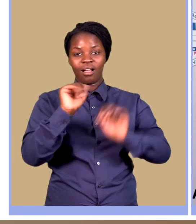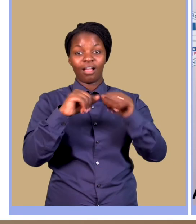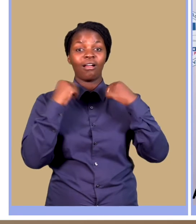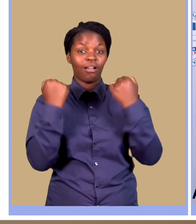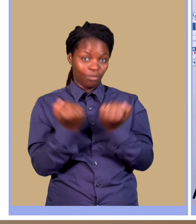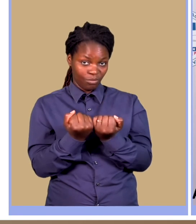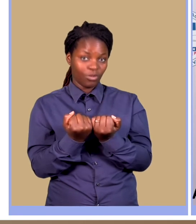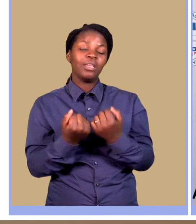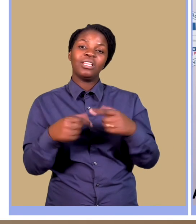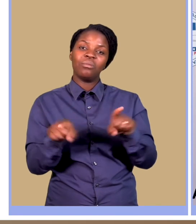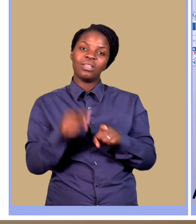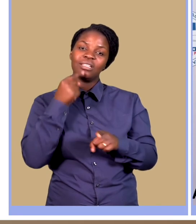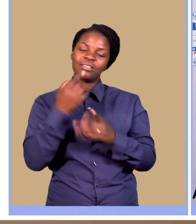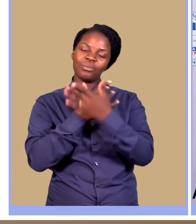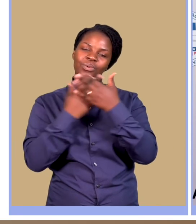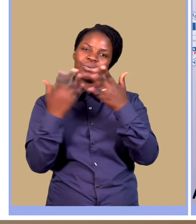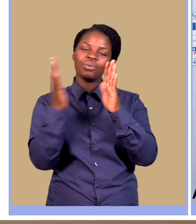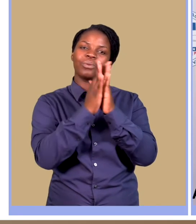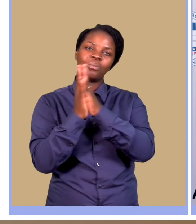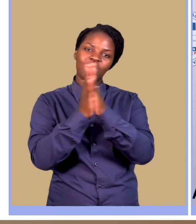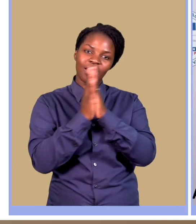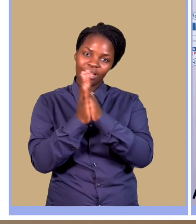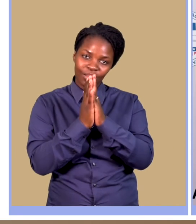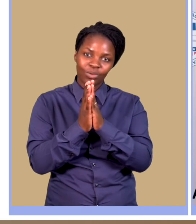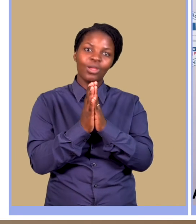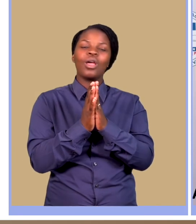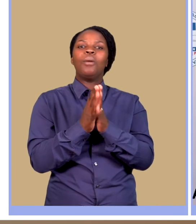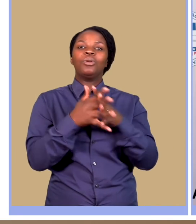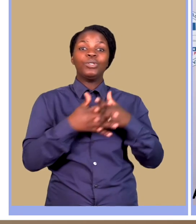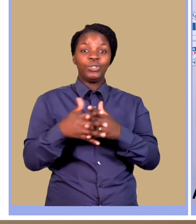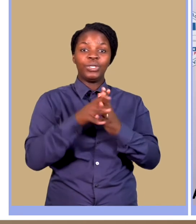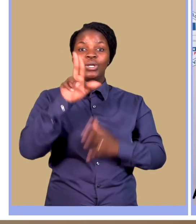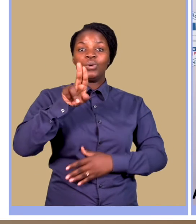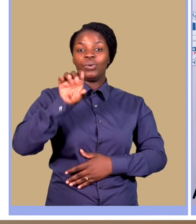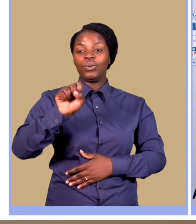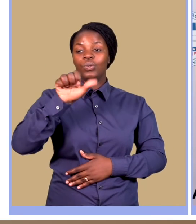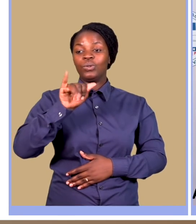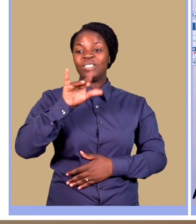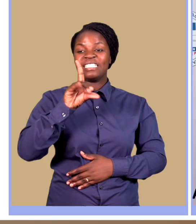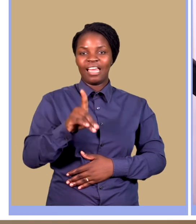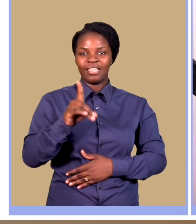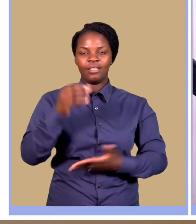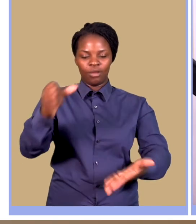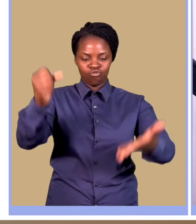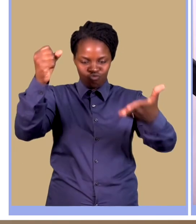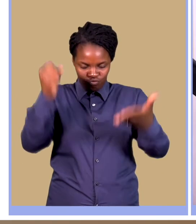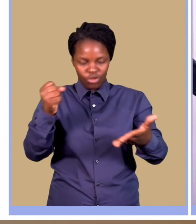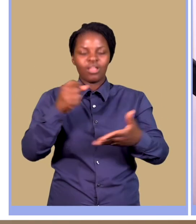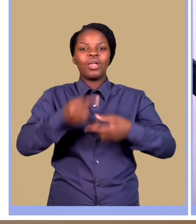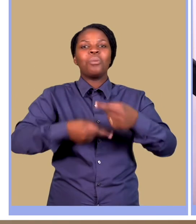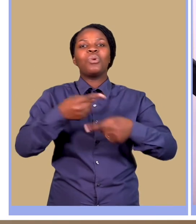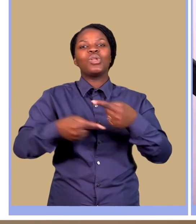obrigado especial para o ZAID, que tem financiado o projeto RECAD e também